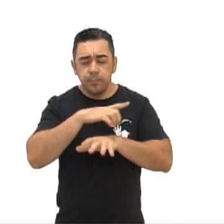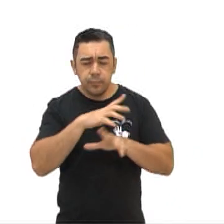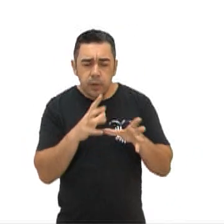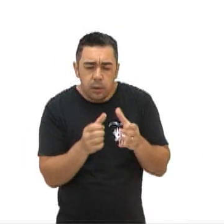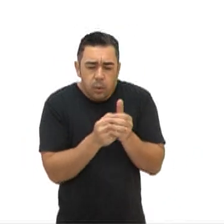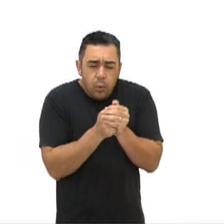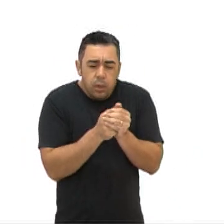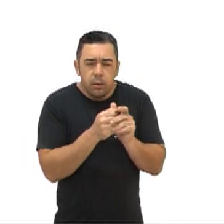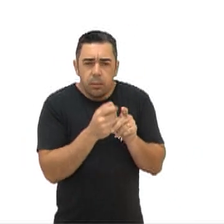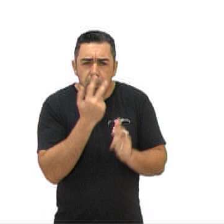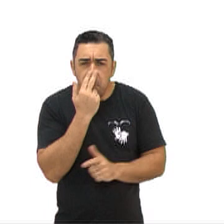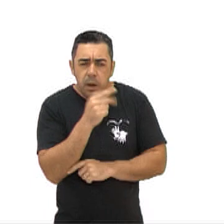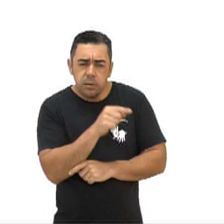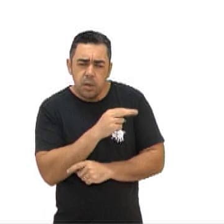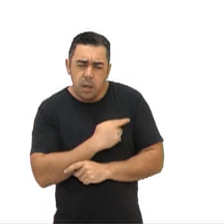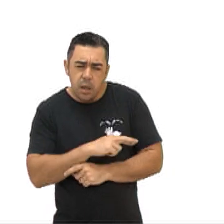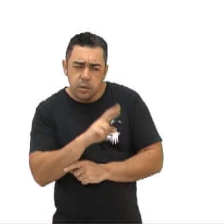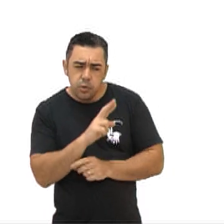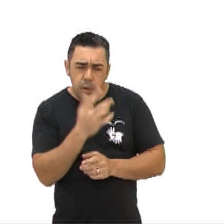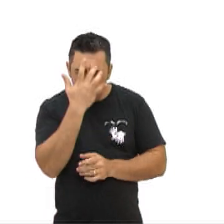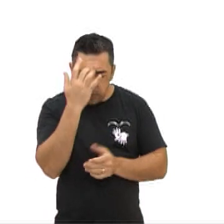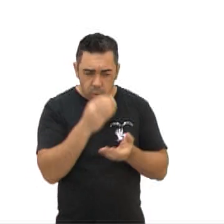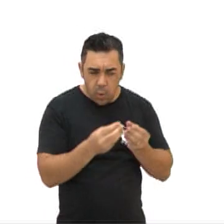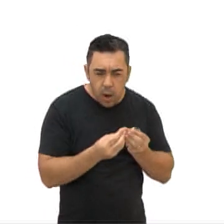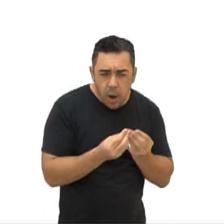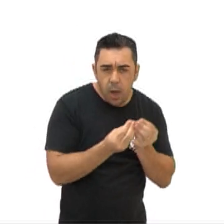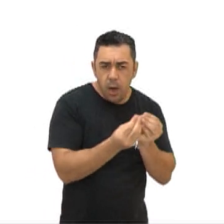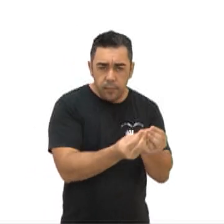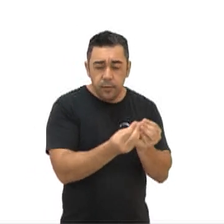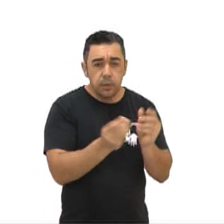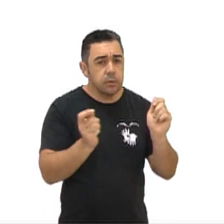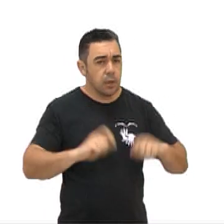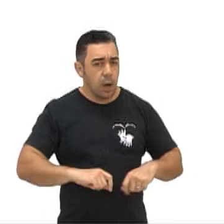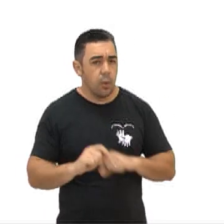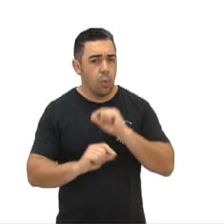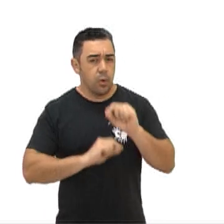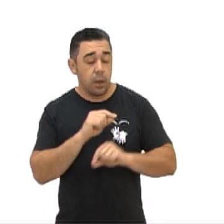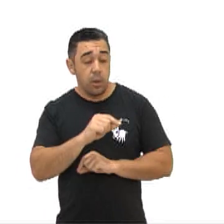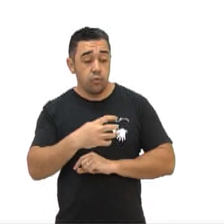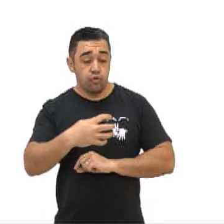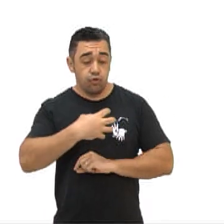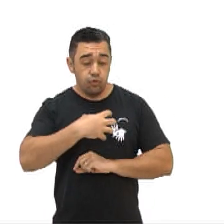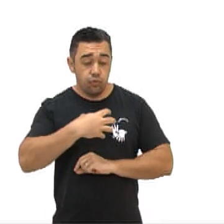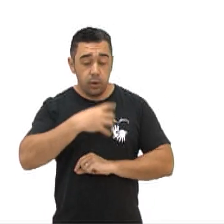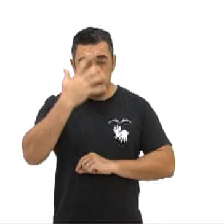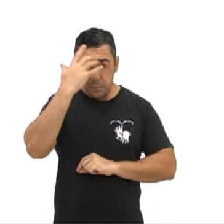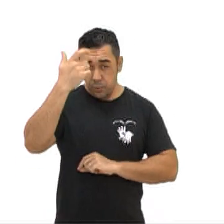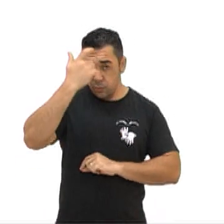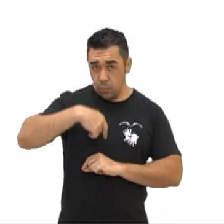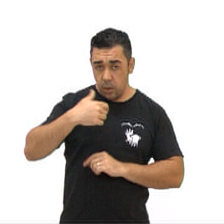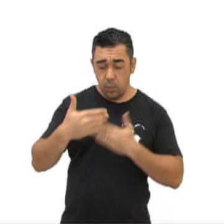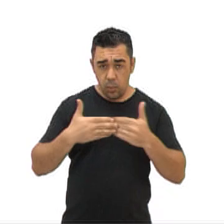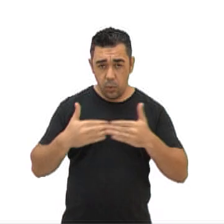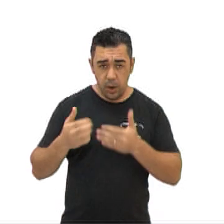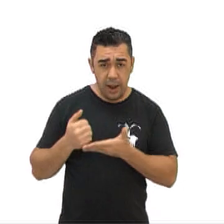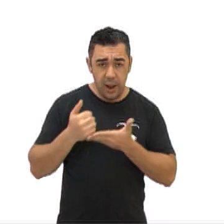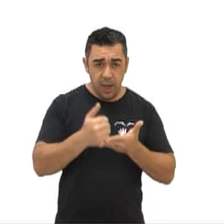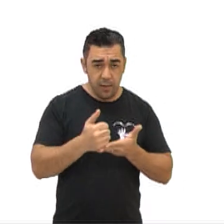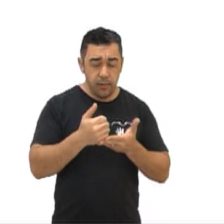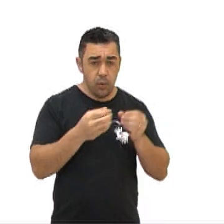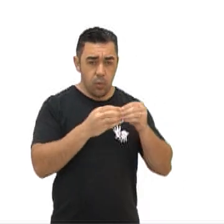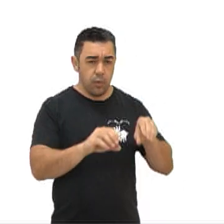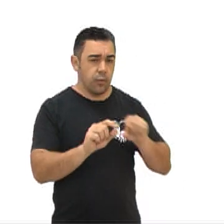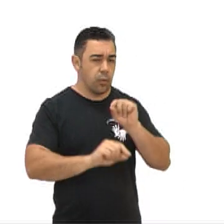meio religioso em quem o leva. Se pode pretender que o jeito de quem qualquer ovo carrega vem